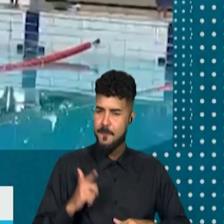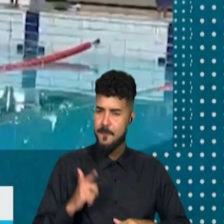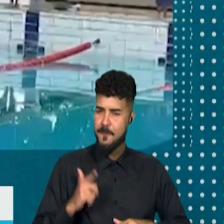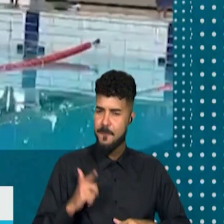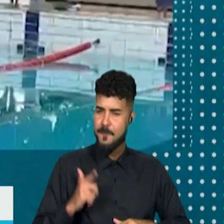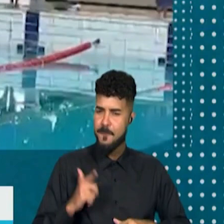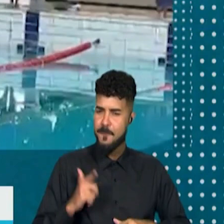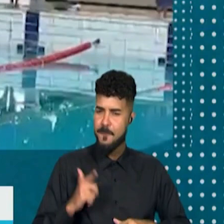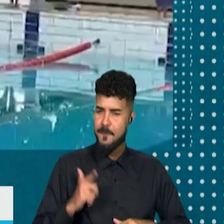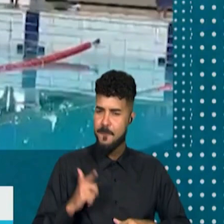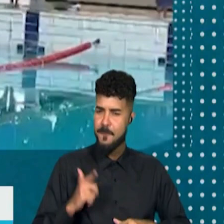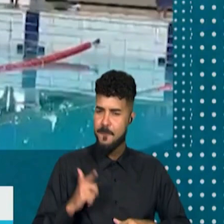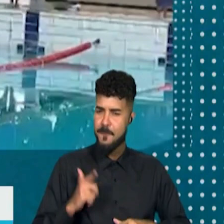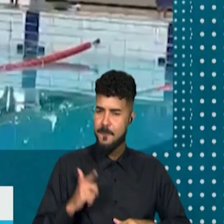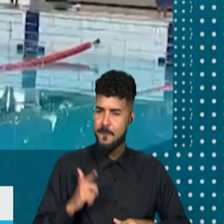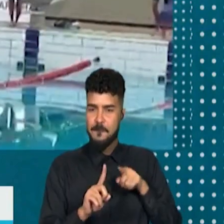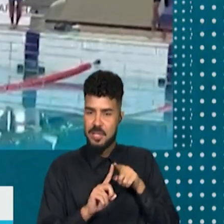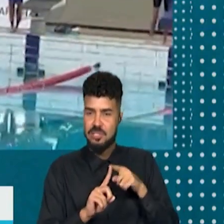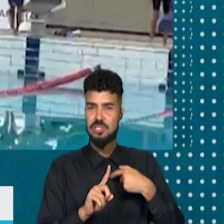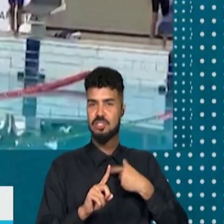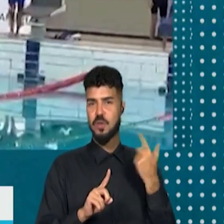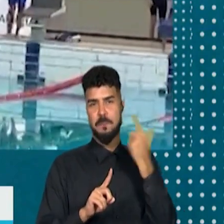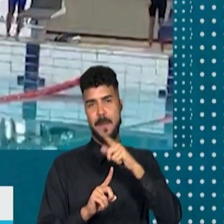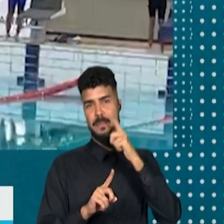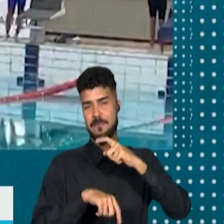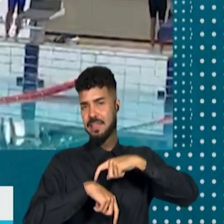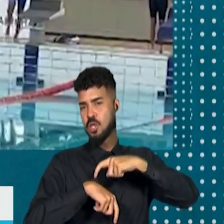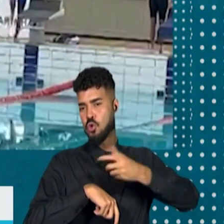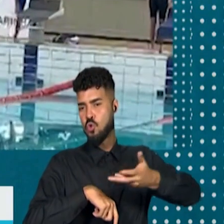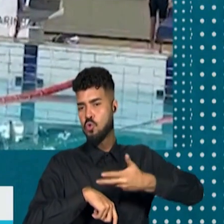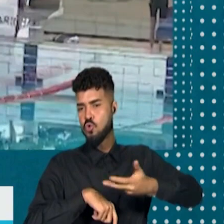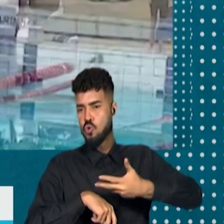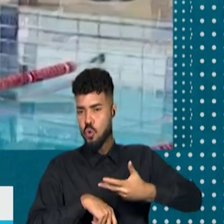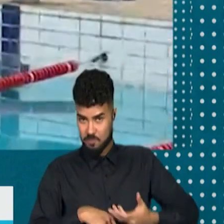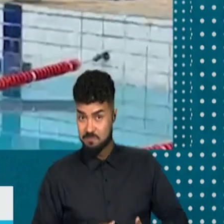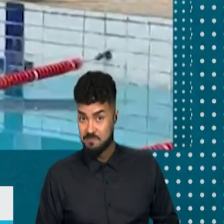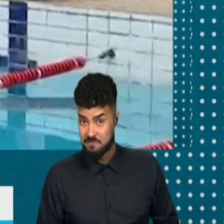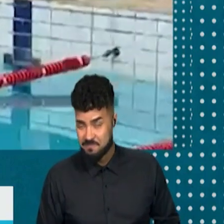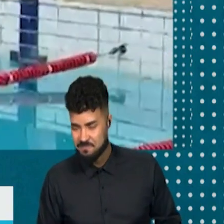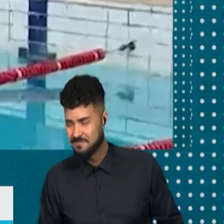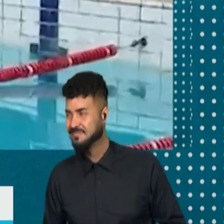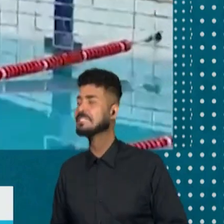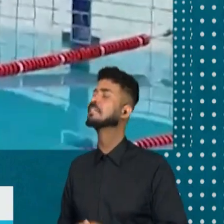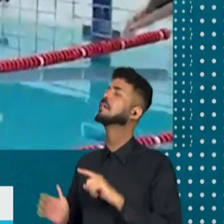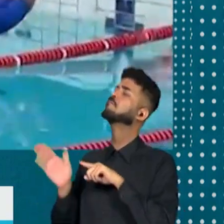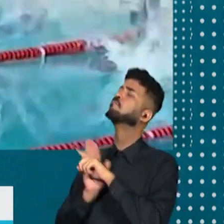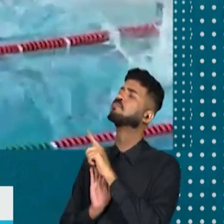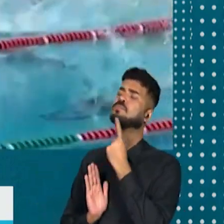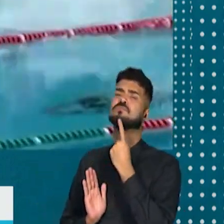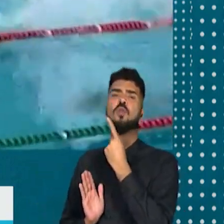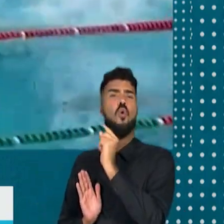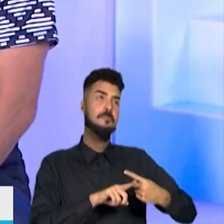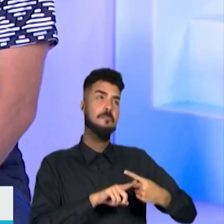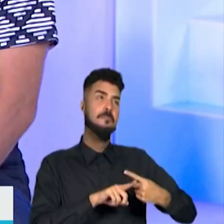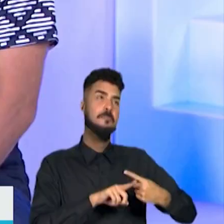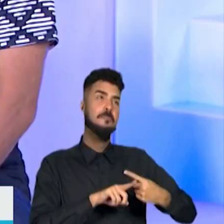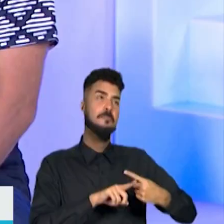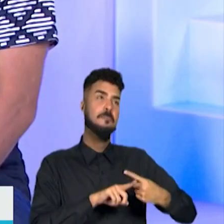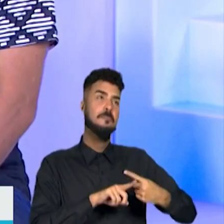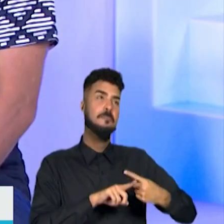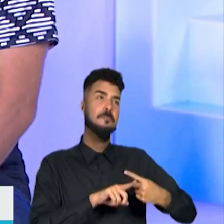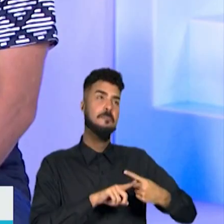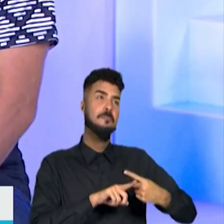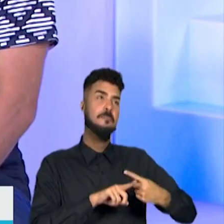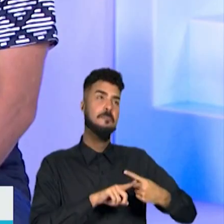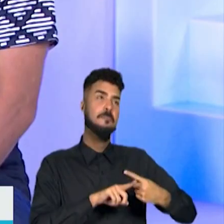mais e mais alcançar meus objetivos e diminuir meus tempos. E vem cá, o que que te encantou na natação? Eu fui parar